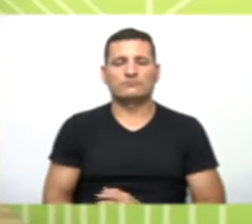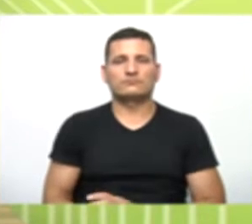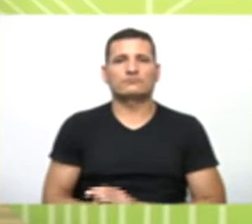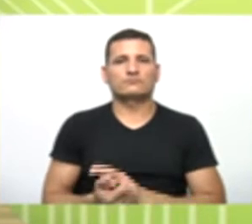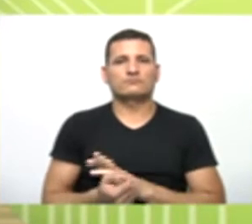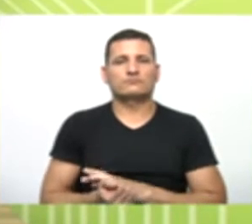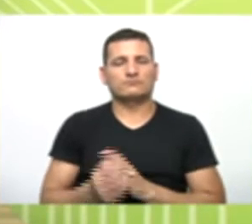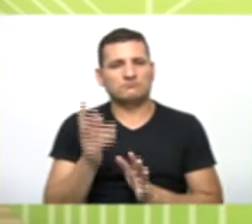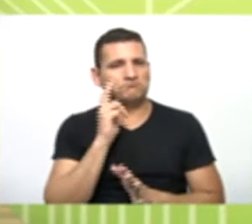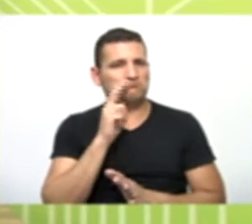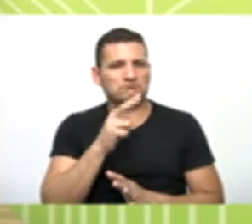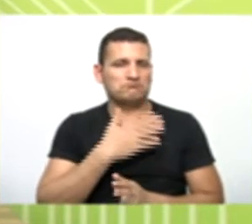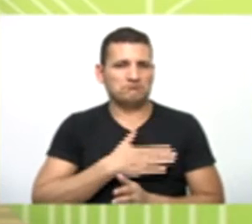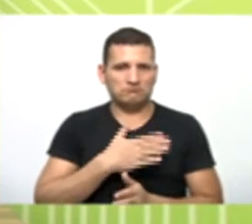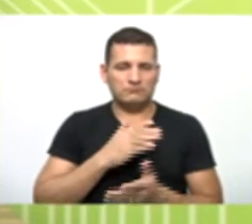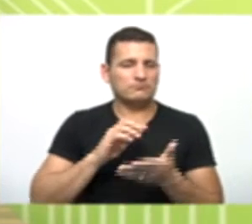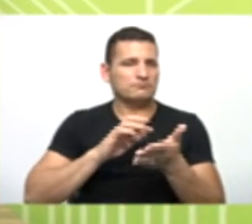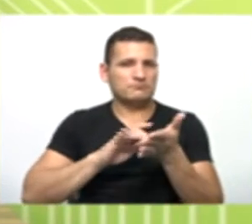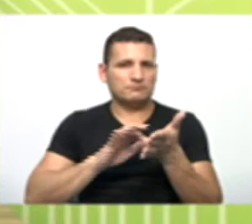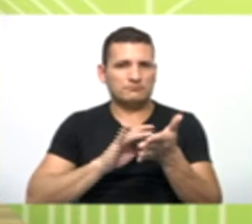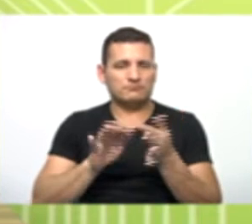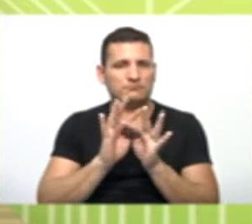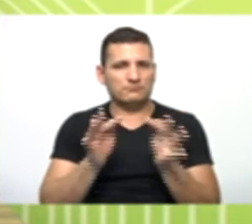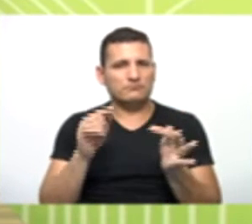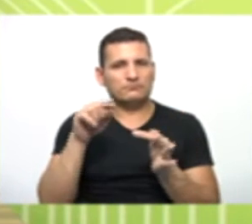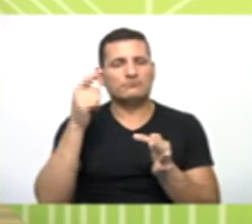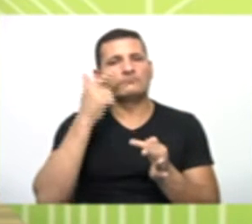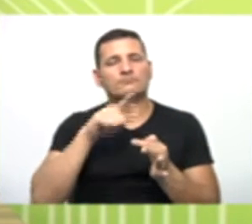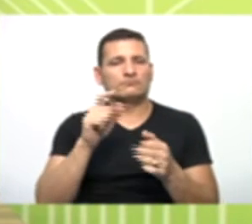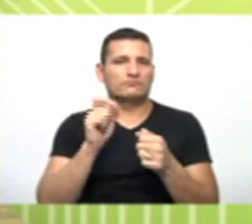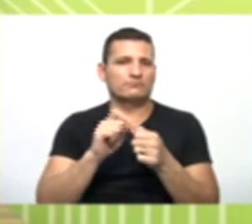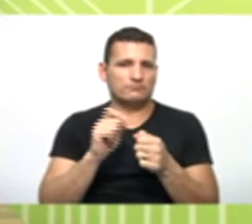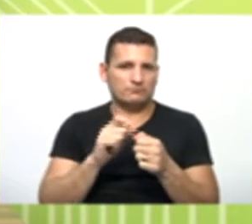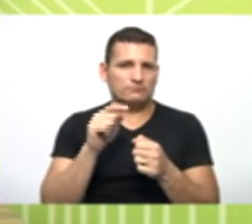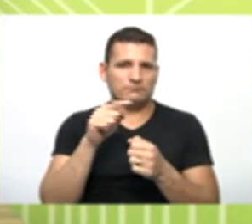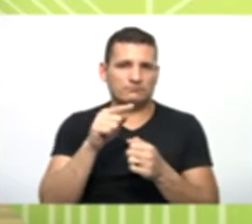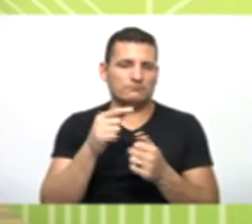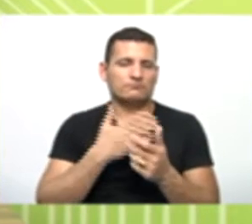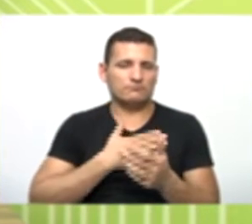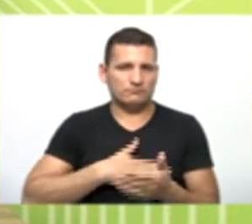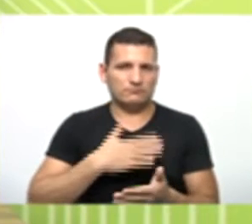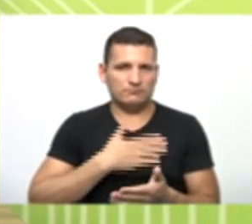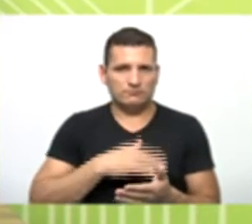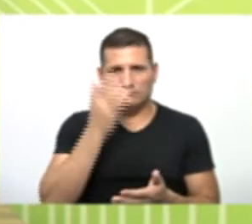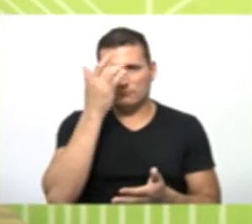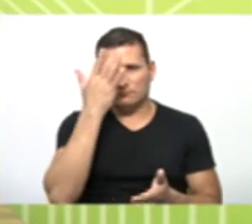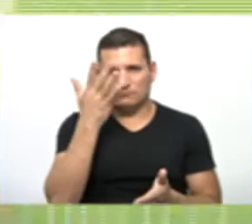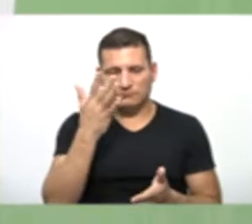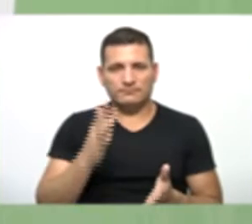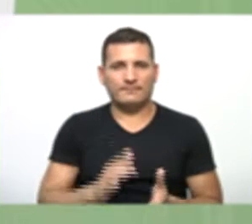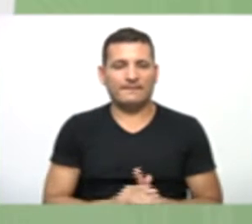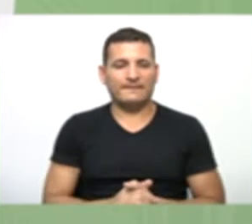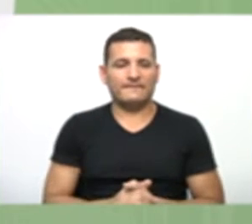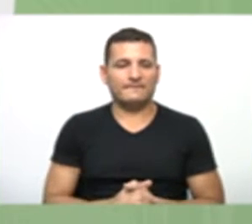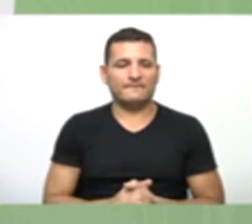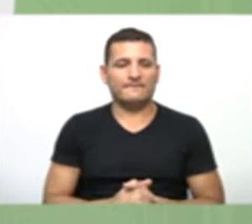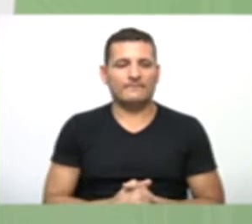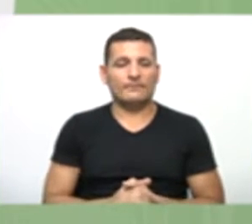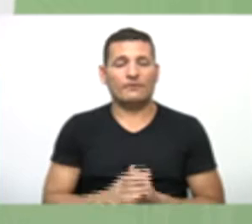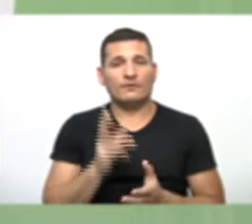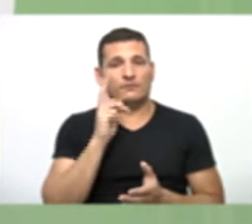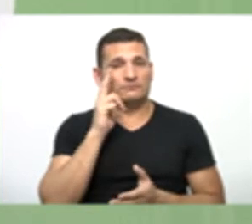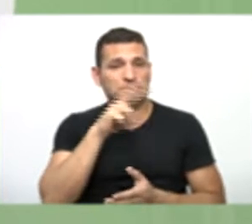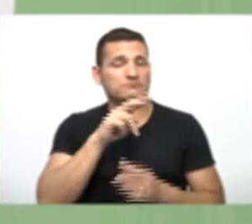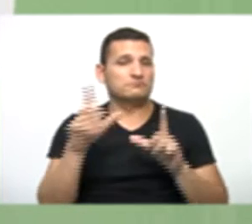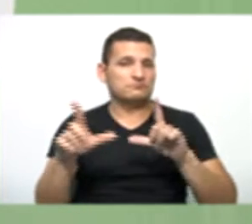Bem tranquilo. Calculadora simples, você consegue resolver essas contas de uma maneira bem fácil, ok? Vejam aqui no nosso